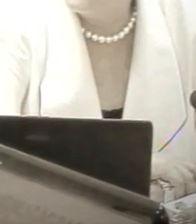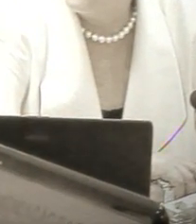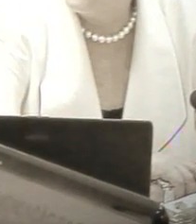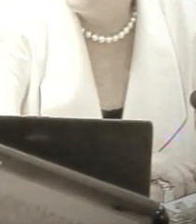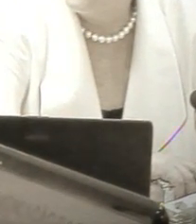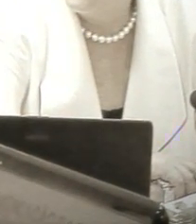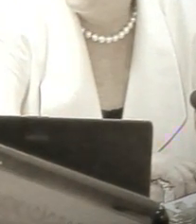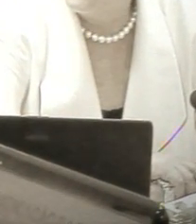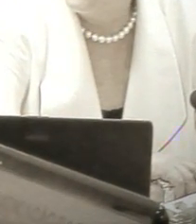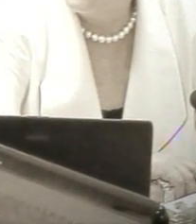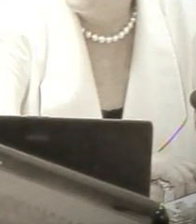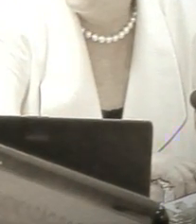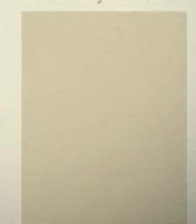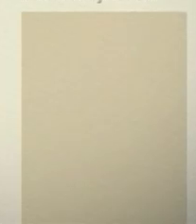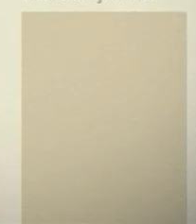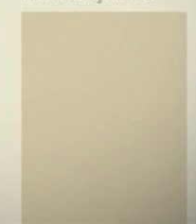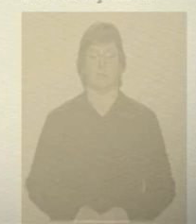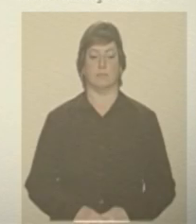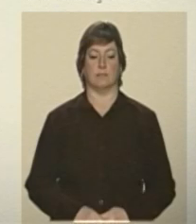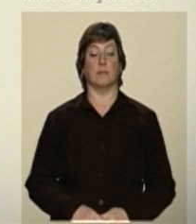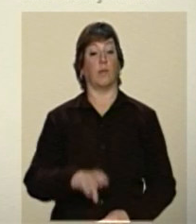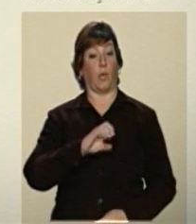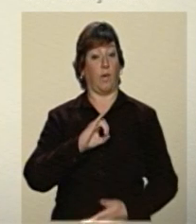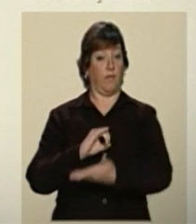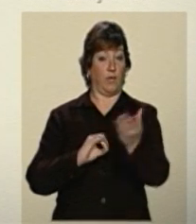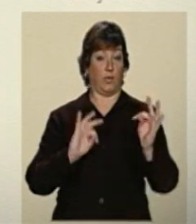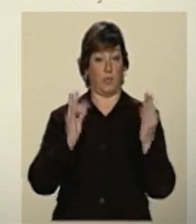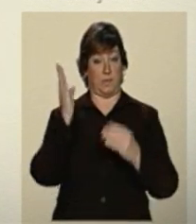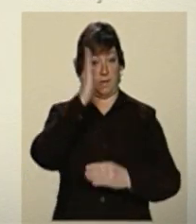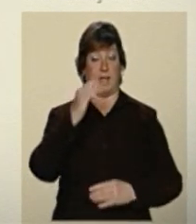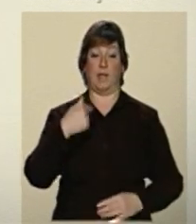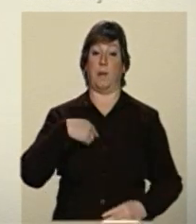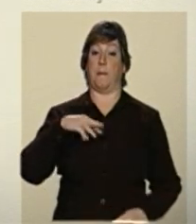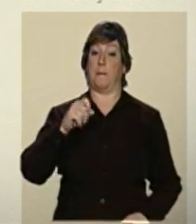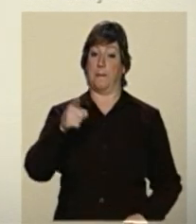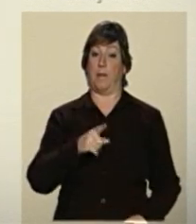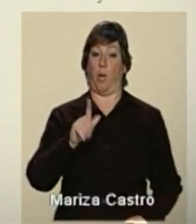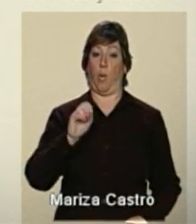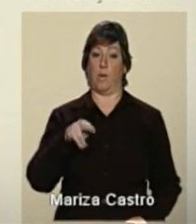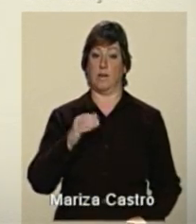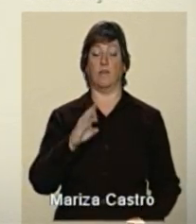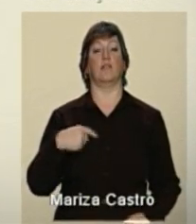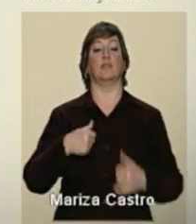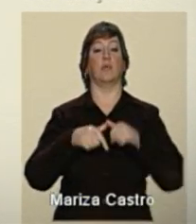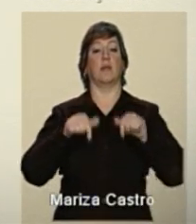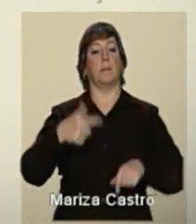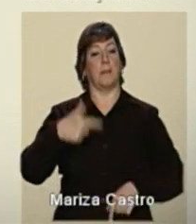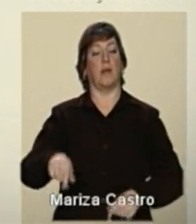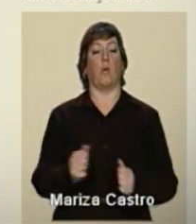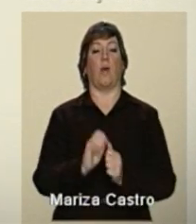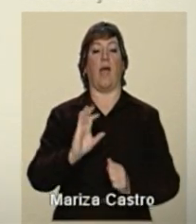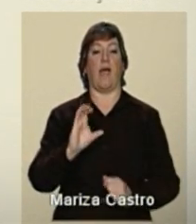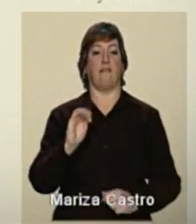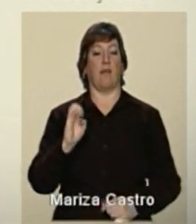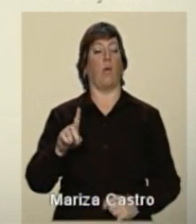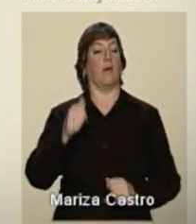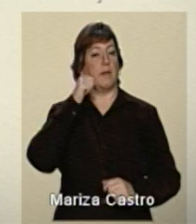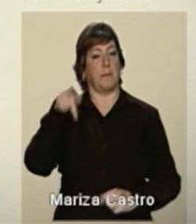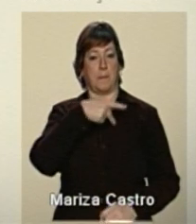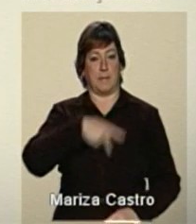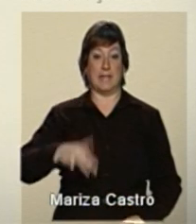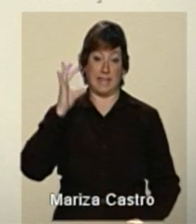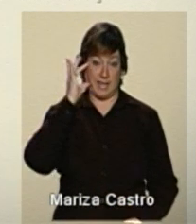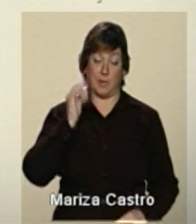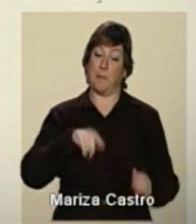café com a Presidenta Olá você em todo o Brasil Eu Sou Max Gonçalves estou aqui para mais um café com a presidenta